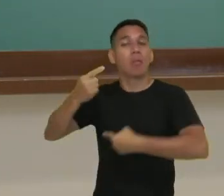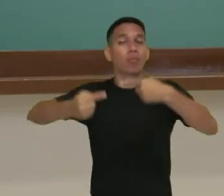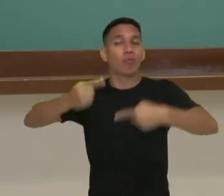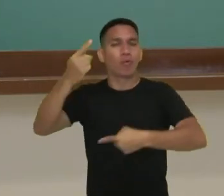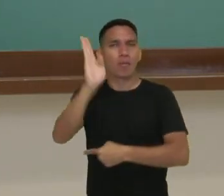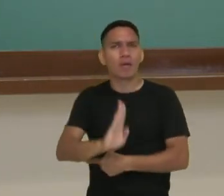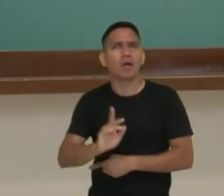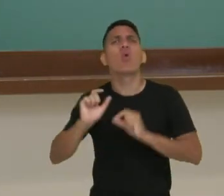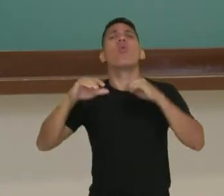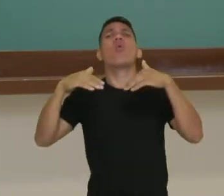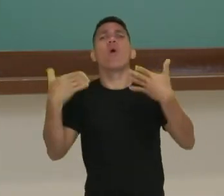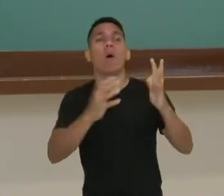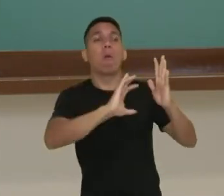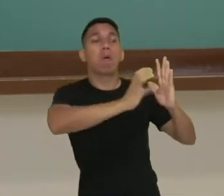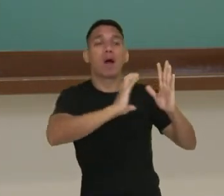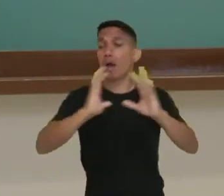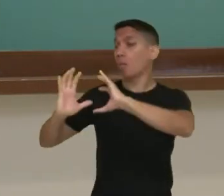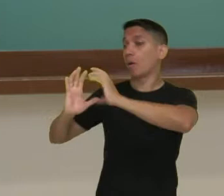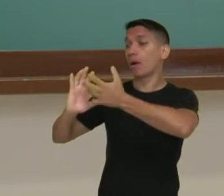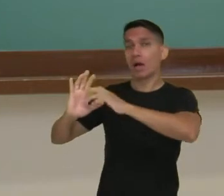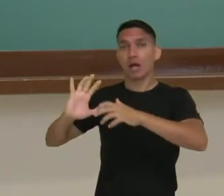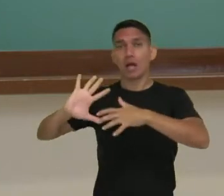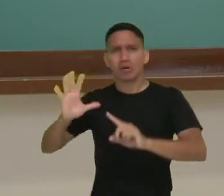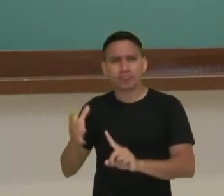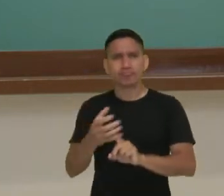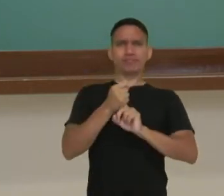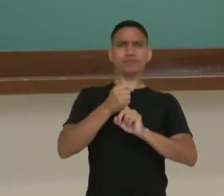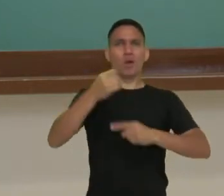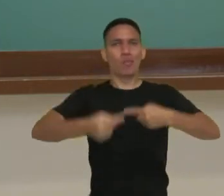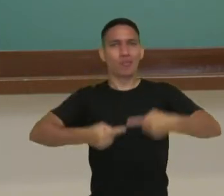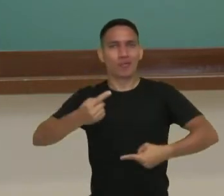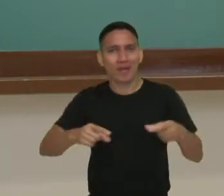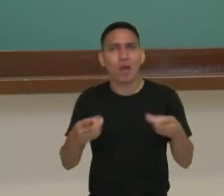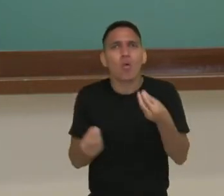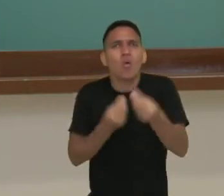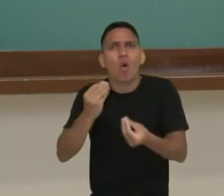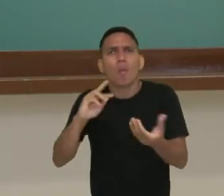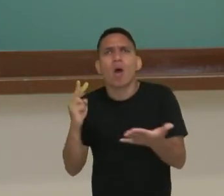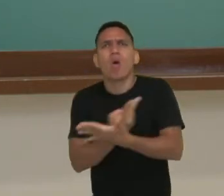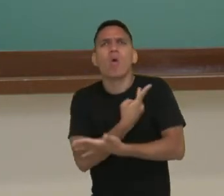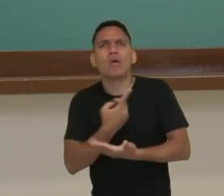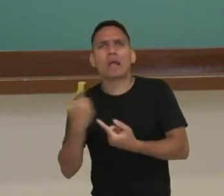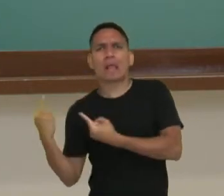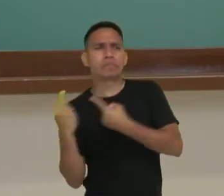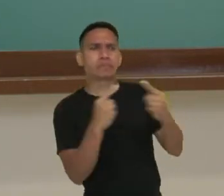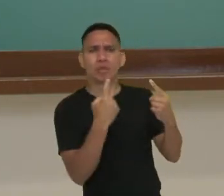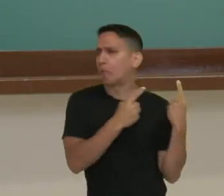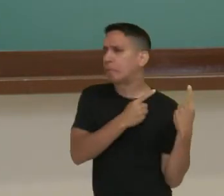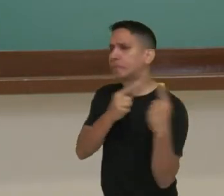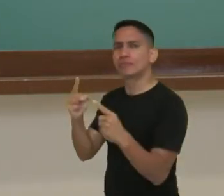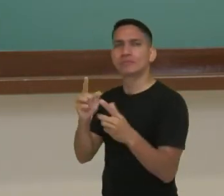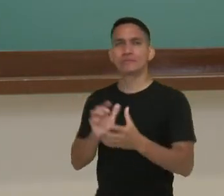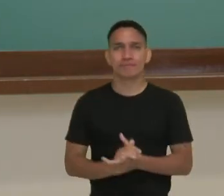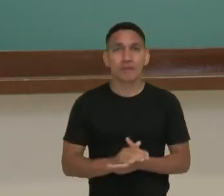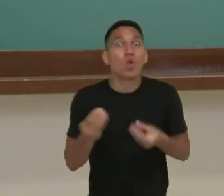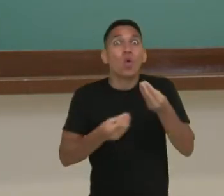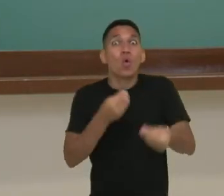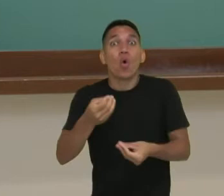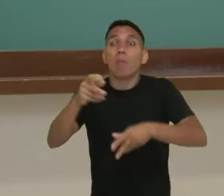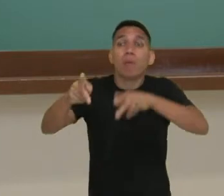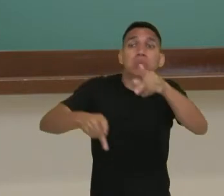quais eram os partidos que dominavam a política aqui, como ocorria essa oposição e como é que o povo